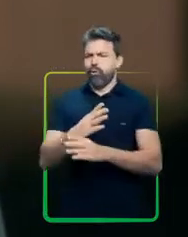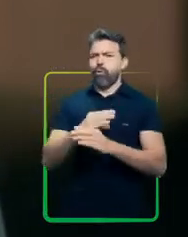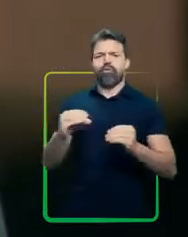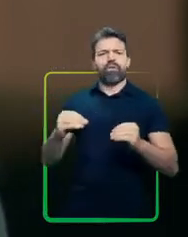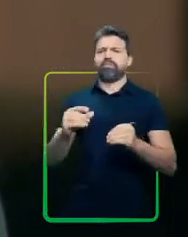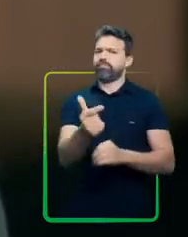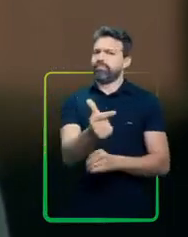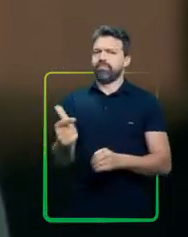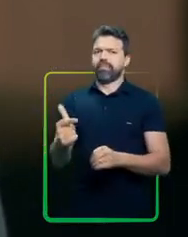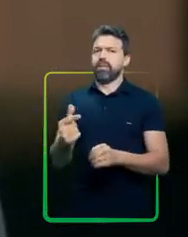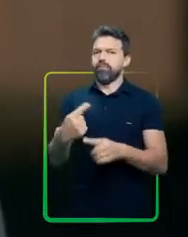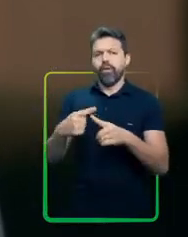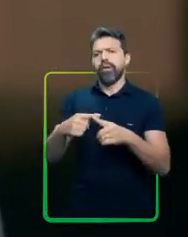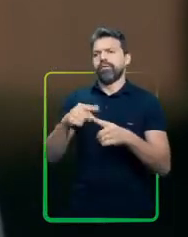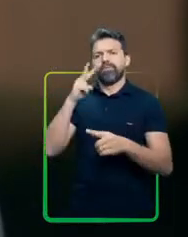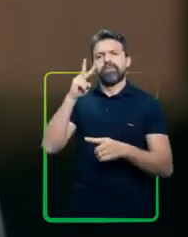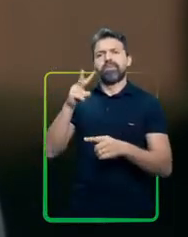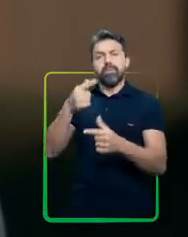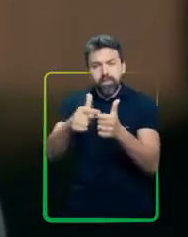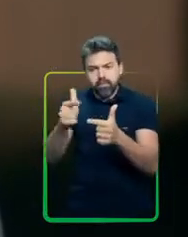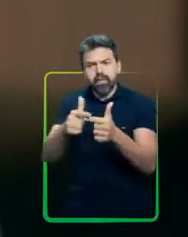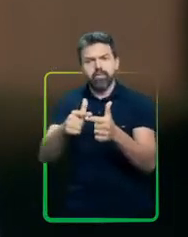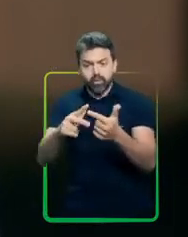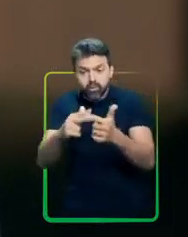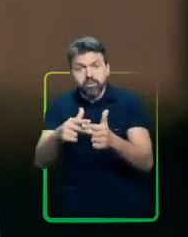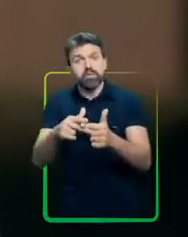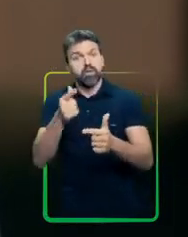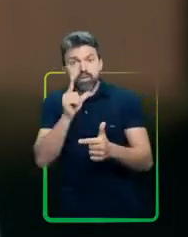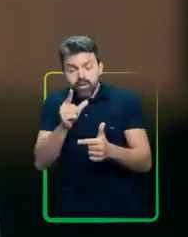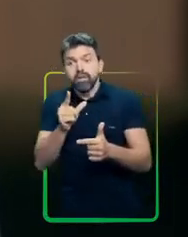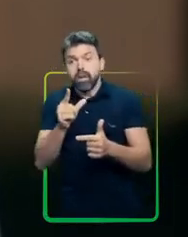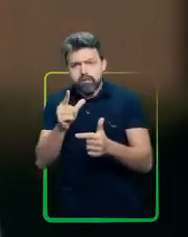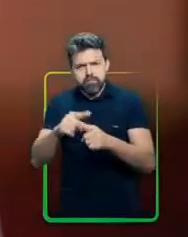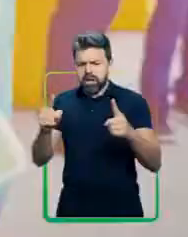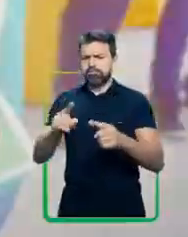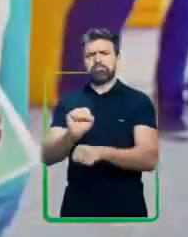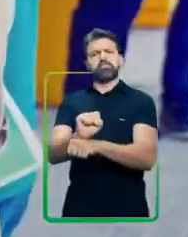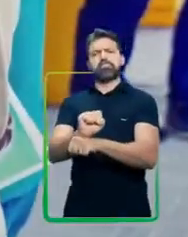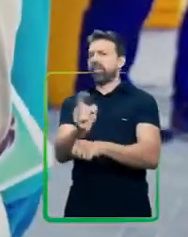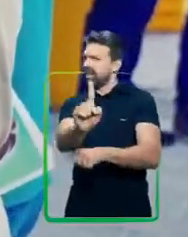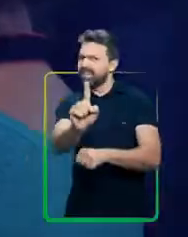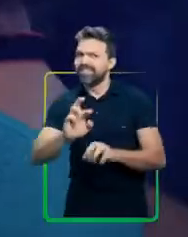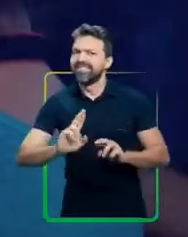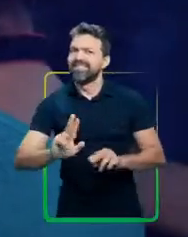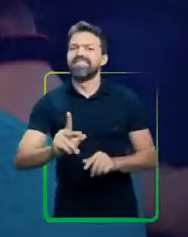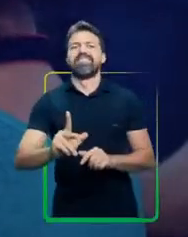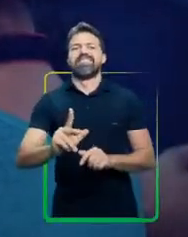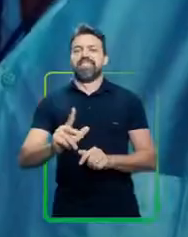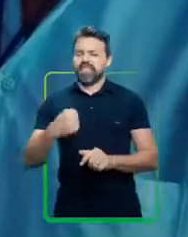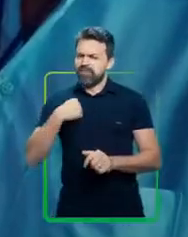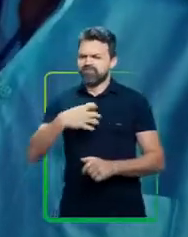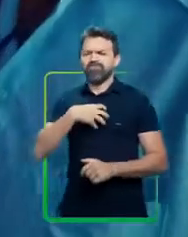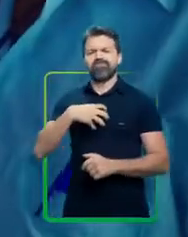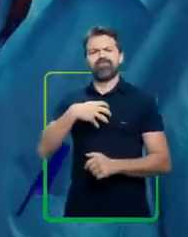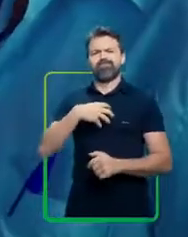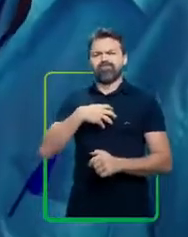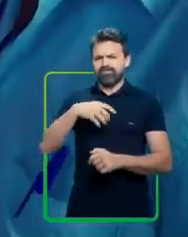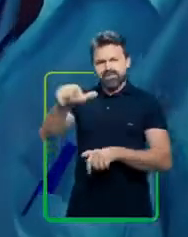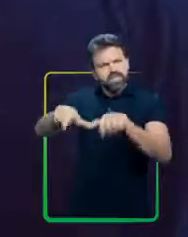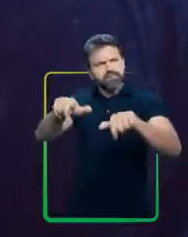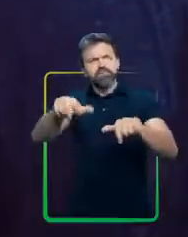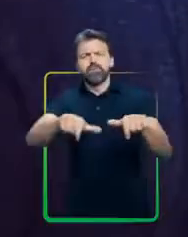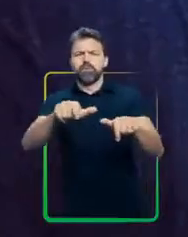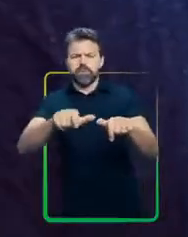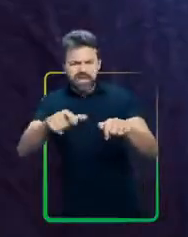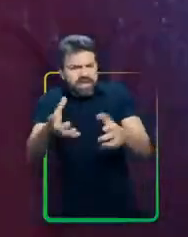em olhar para um problema que dá para resolver e não fazer nada. Eu sinto nas pessoas a necessidade